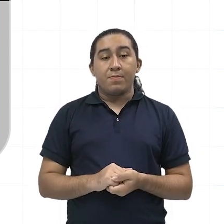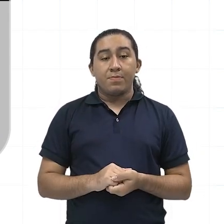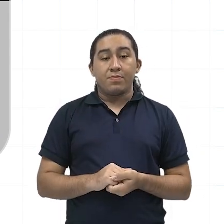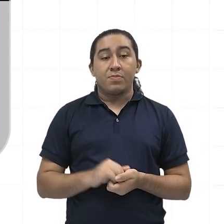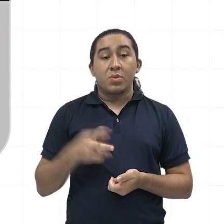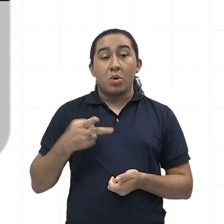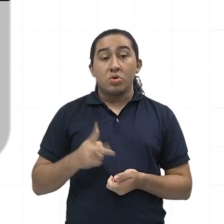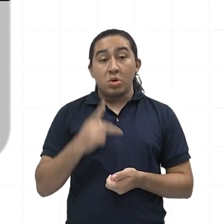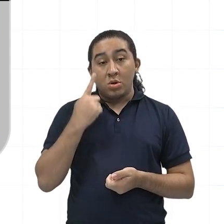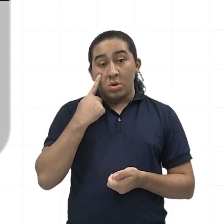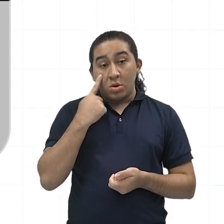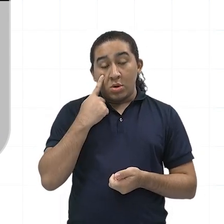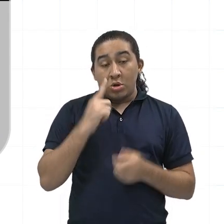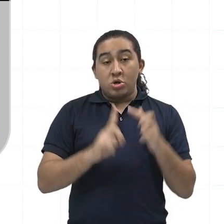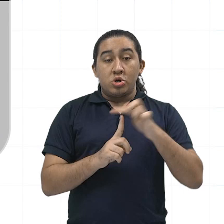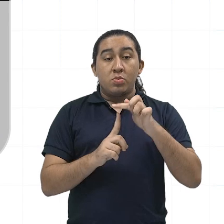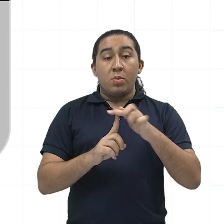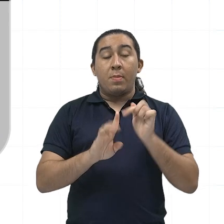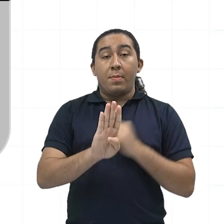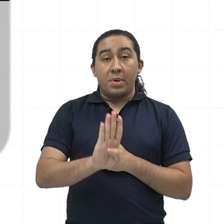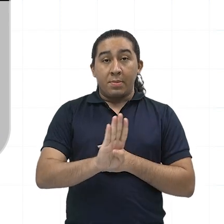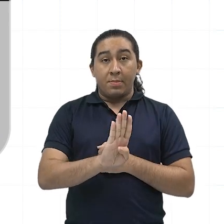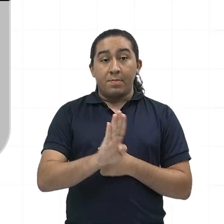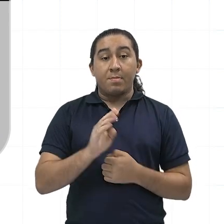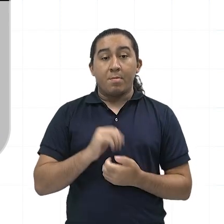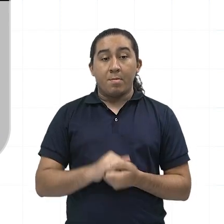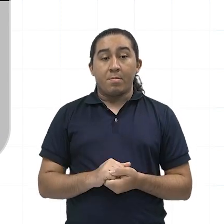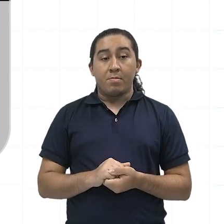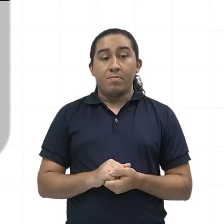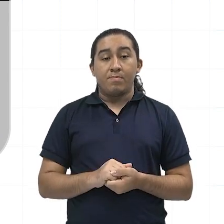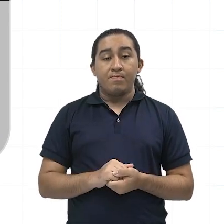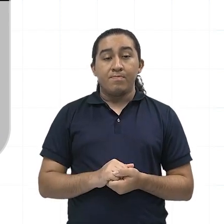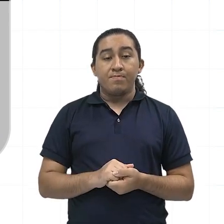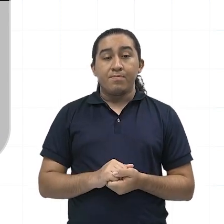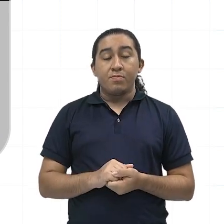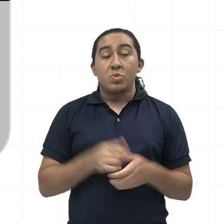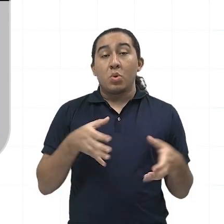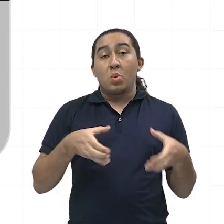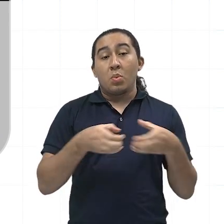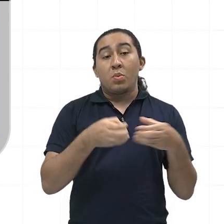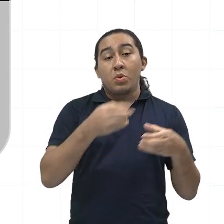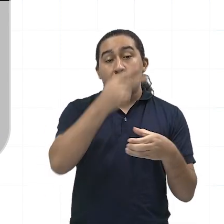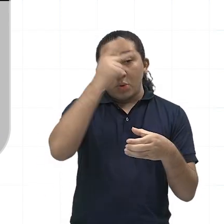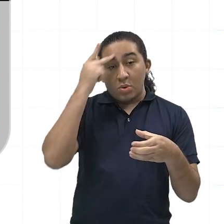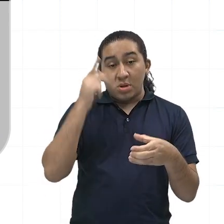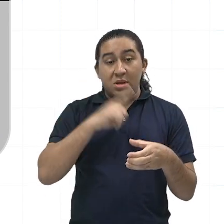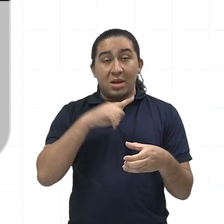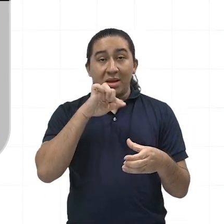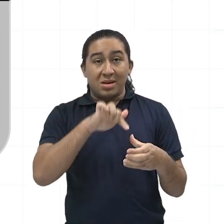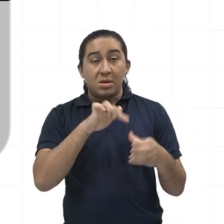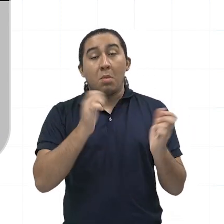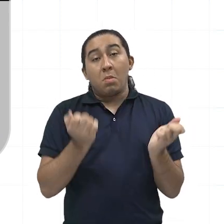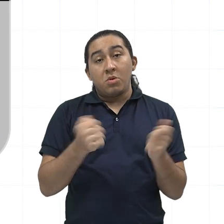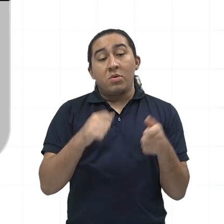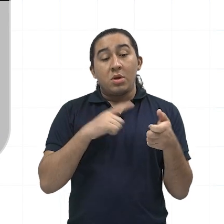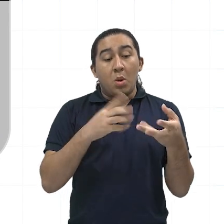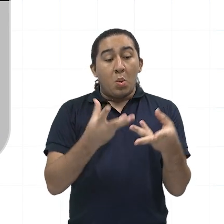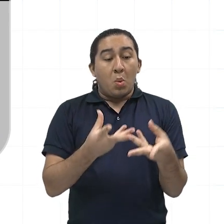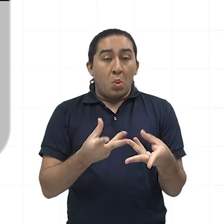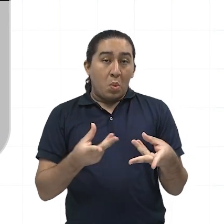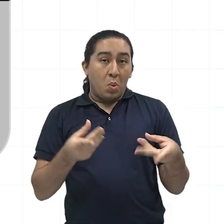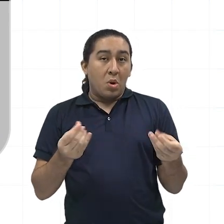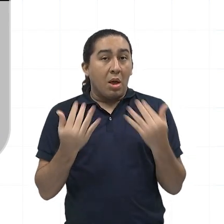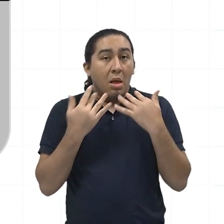Continuando à esquerda do tipo B, a maioria dos que contraem o tipo B consegue curar-se